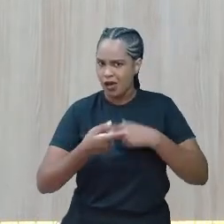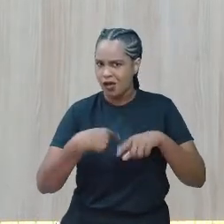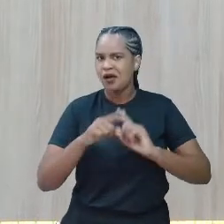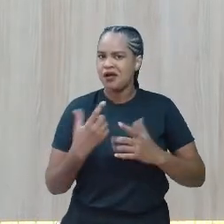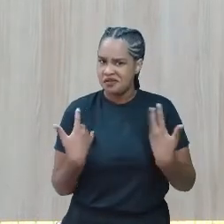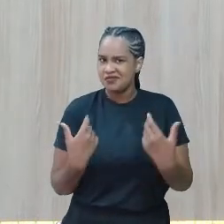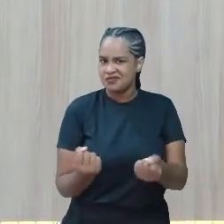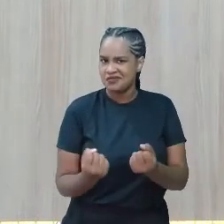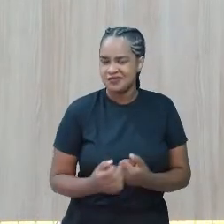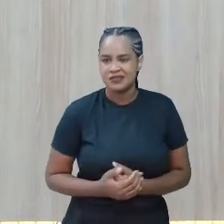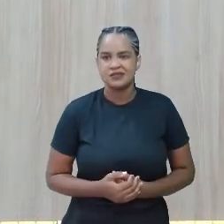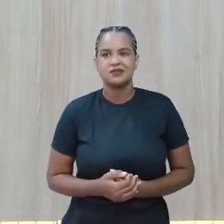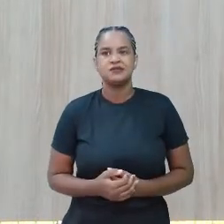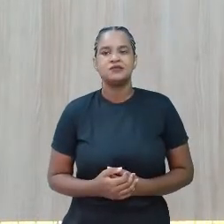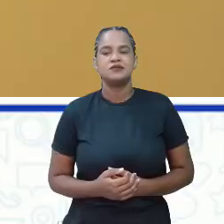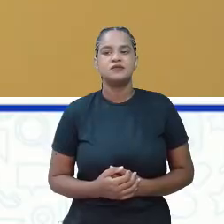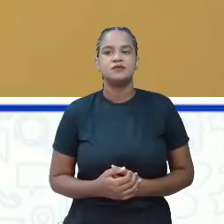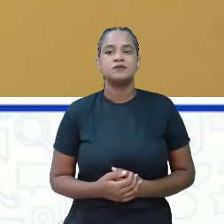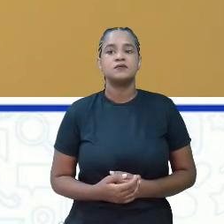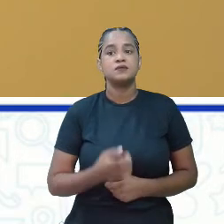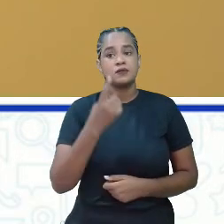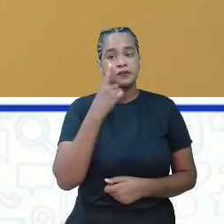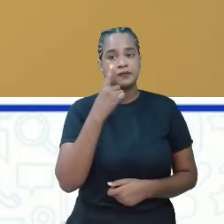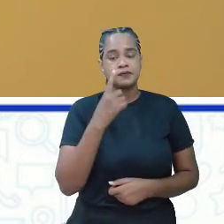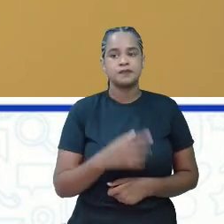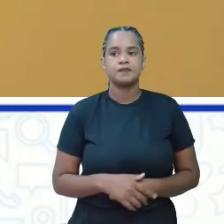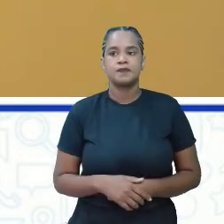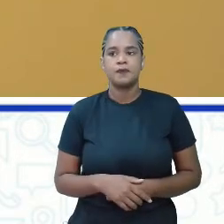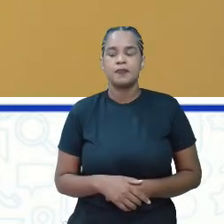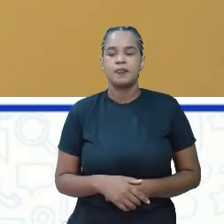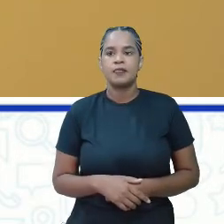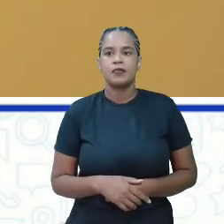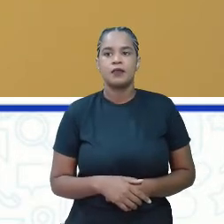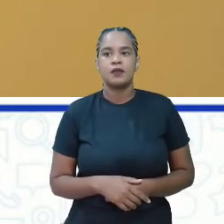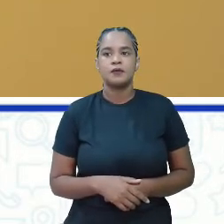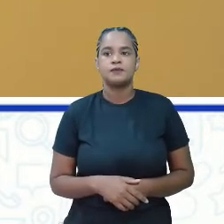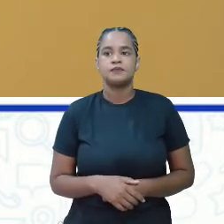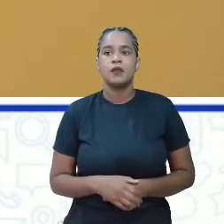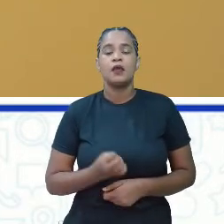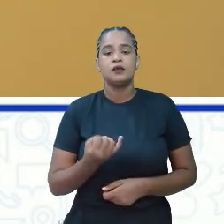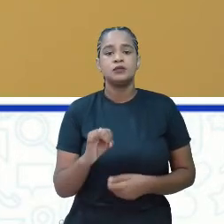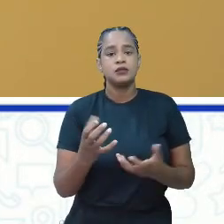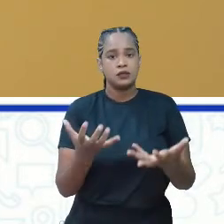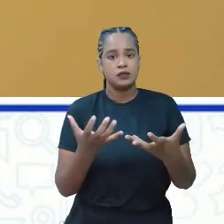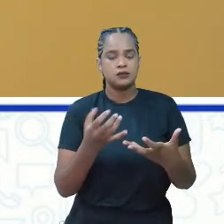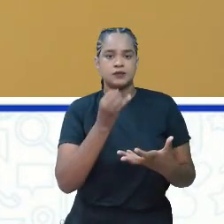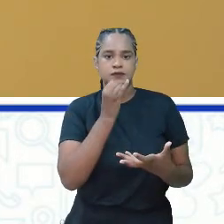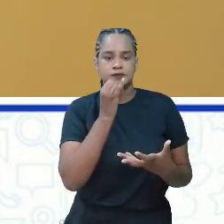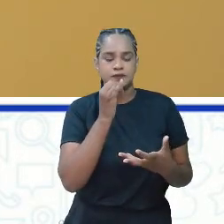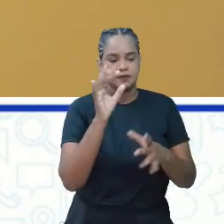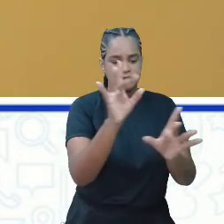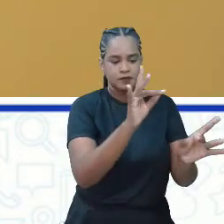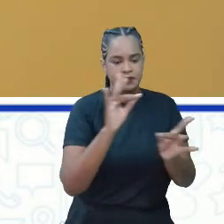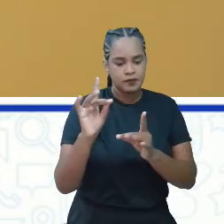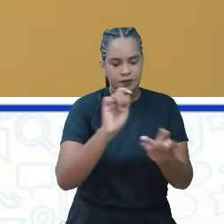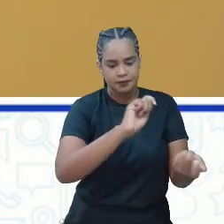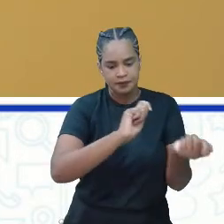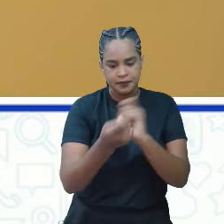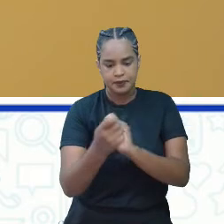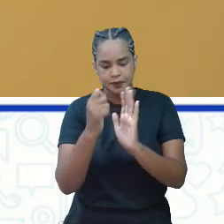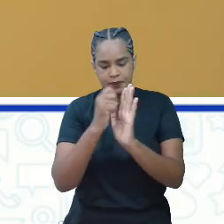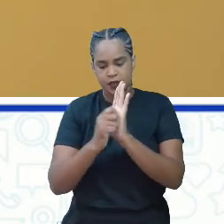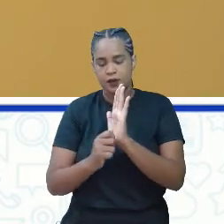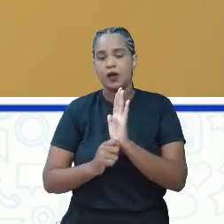avançar. Um recurso recorrente para se fazer a transcrição é a paráfrase.